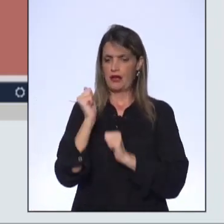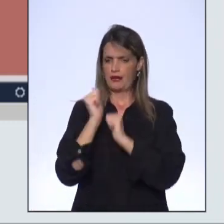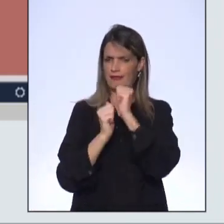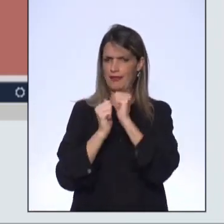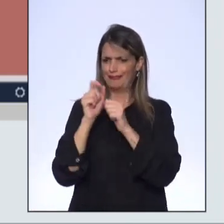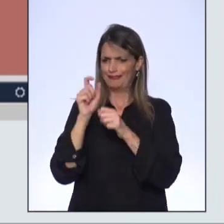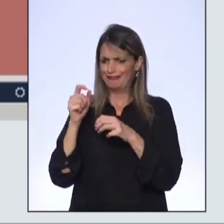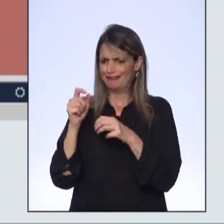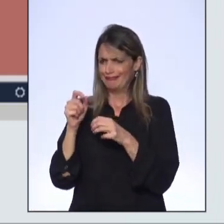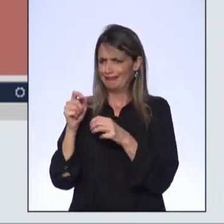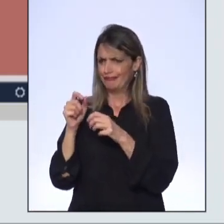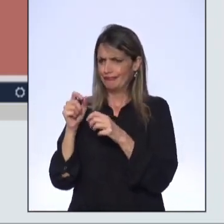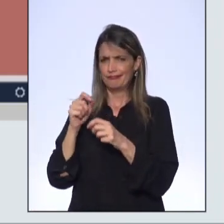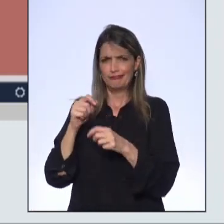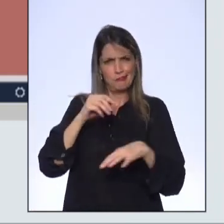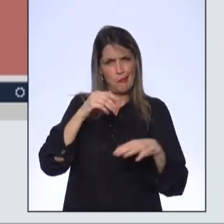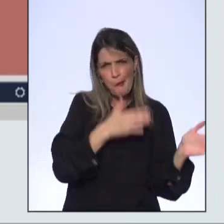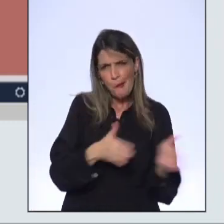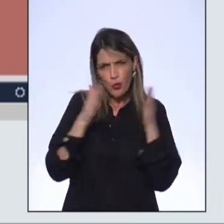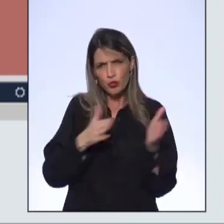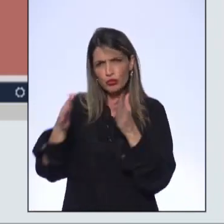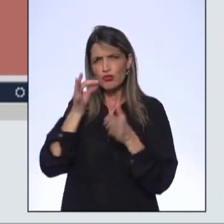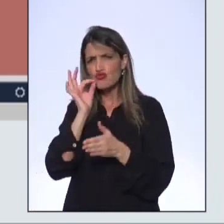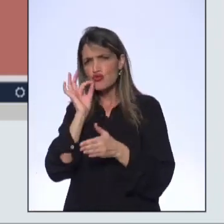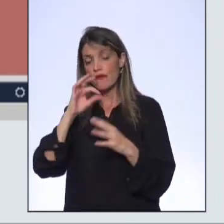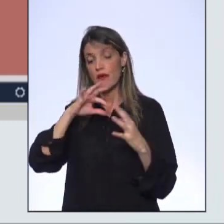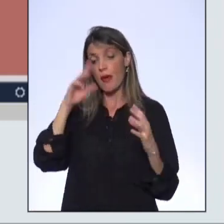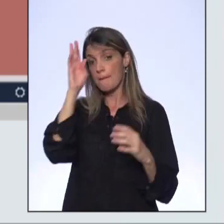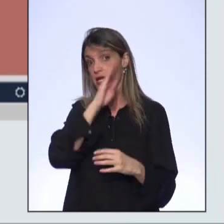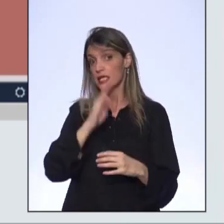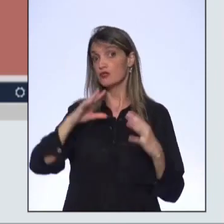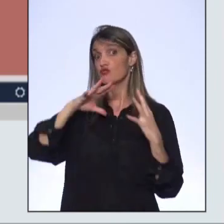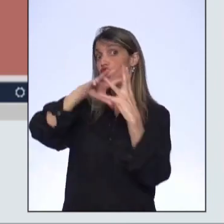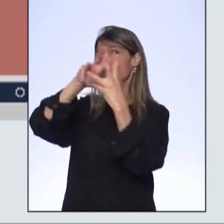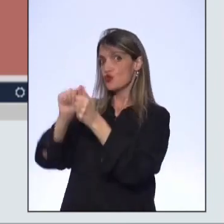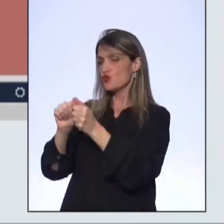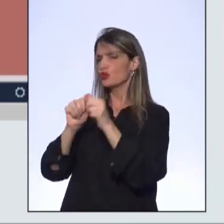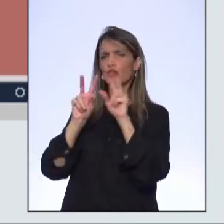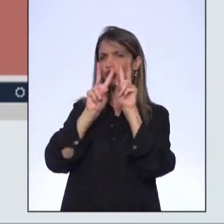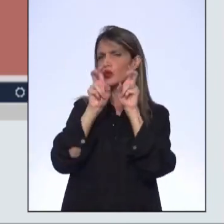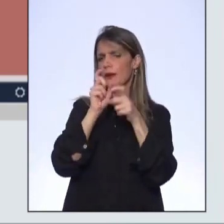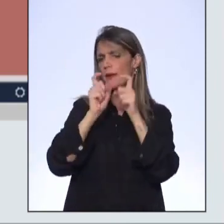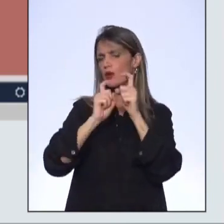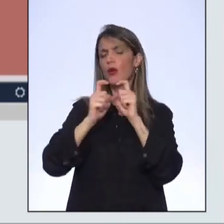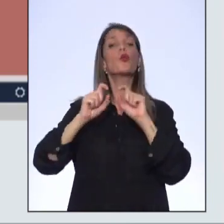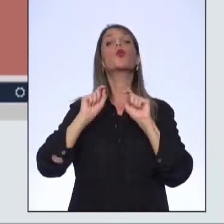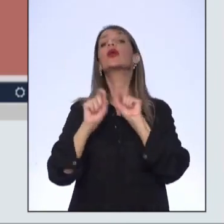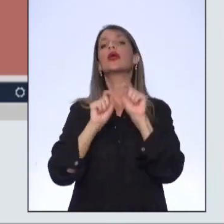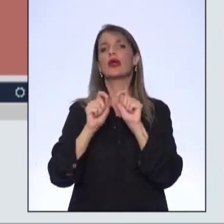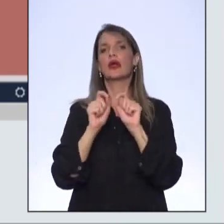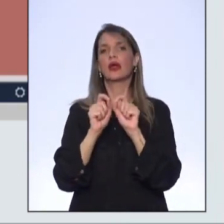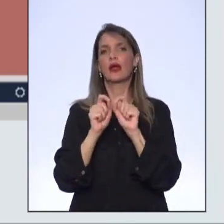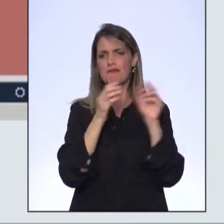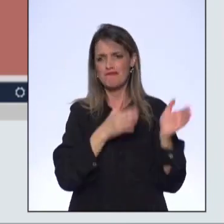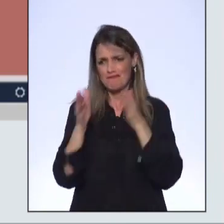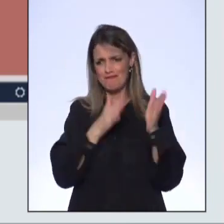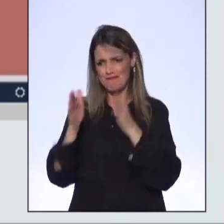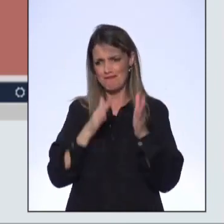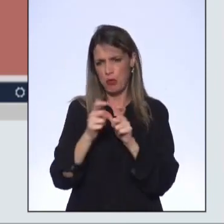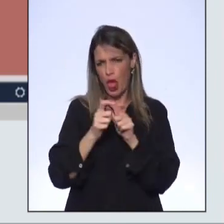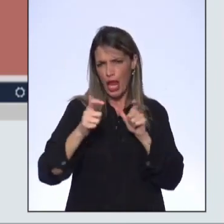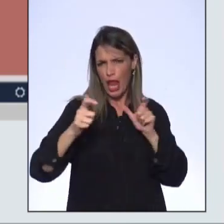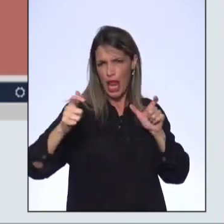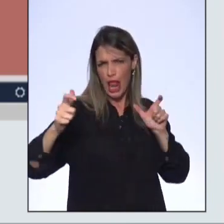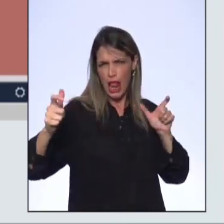café do Brasil e do mundo. Adivinha qual era o tema da reunião? A superprodução de café e a constante queda